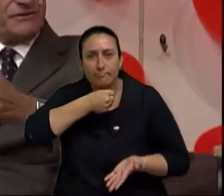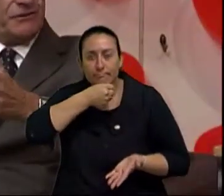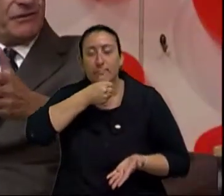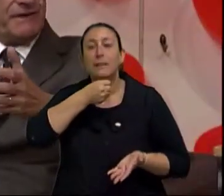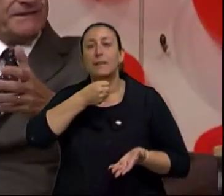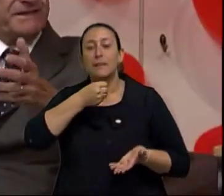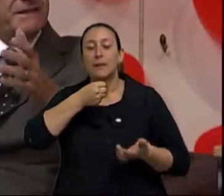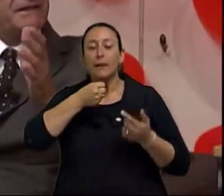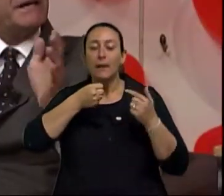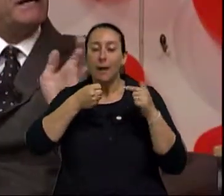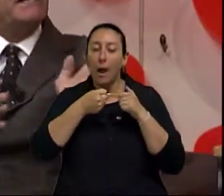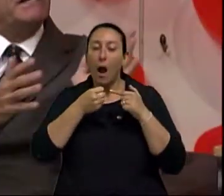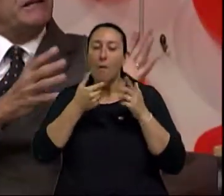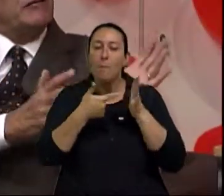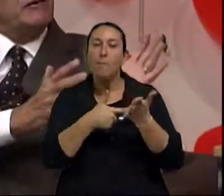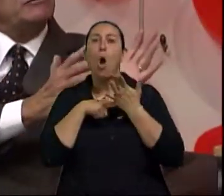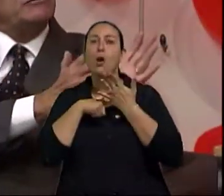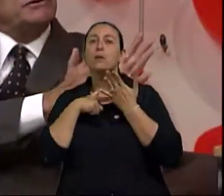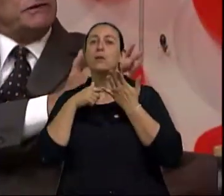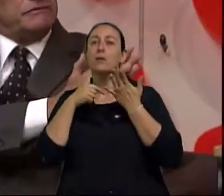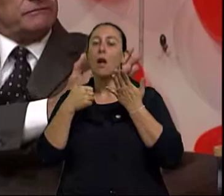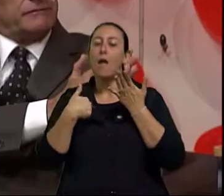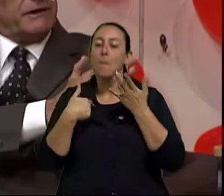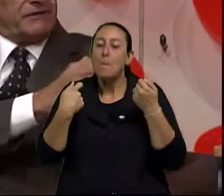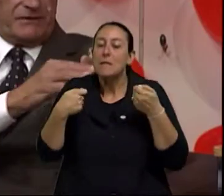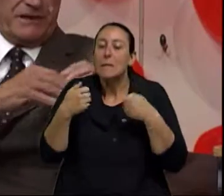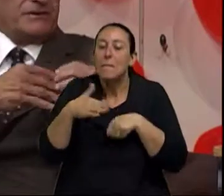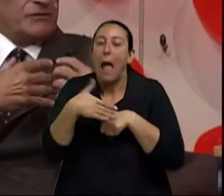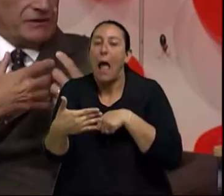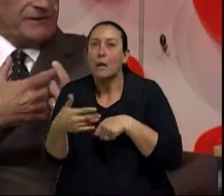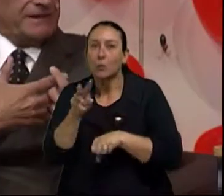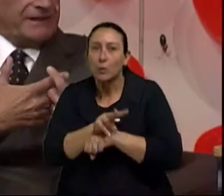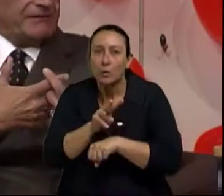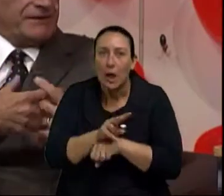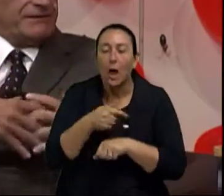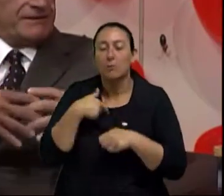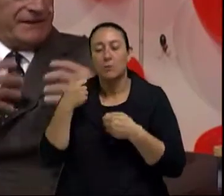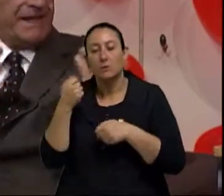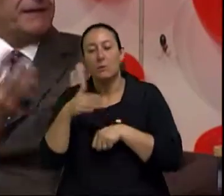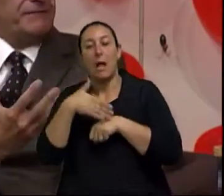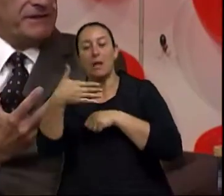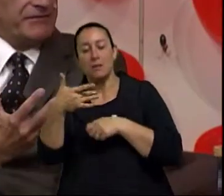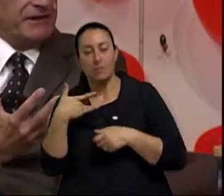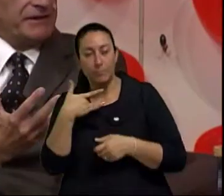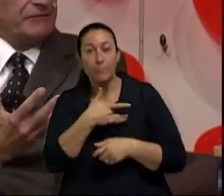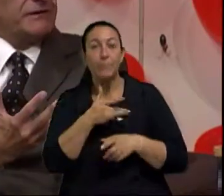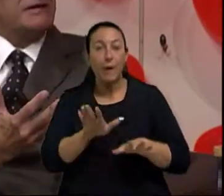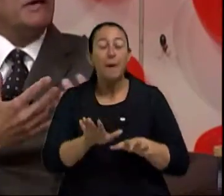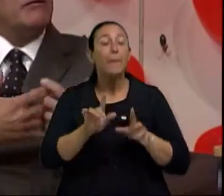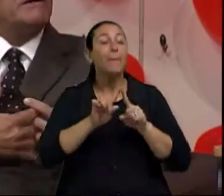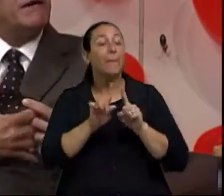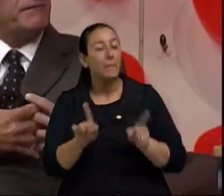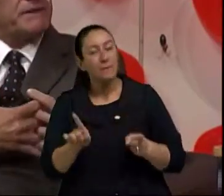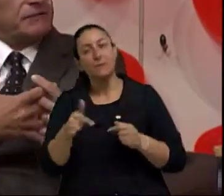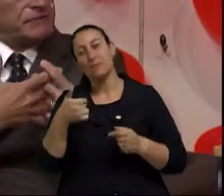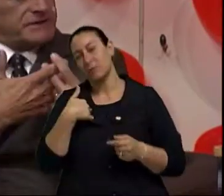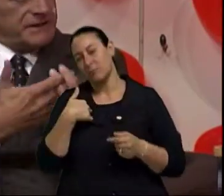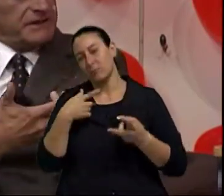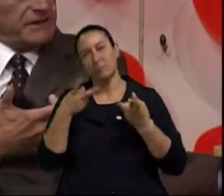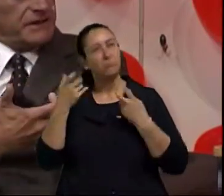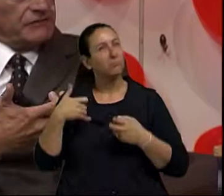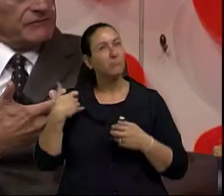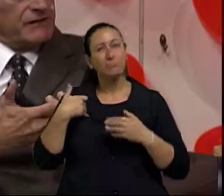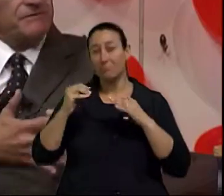modificações se tornam mais nítidas. Sim. Então, eu sugiro, eu vou usar uma idade agora, genericamente falando, eu acho que a partir